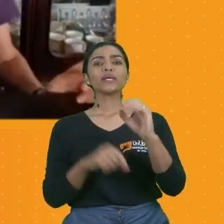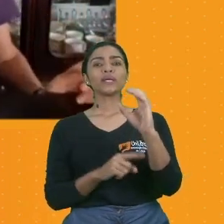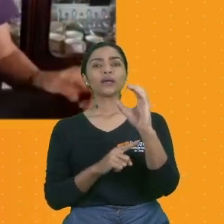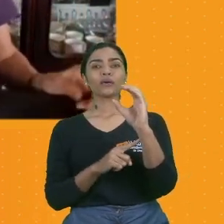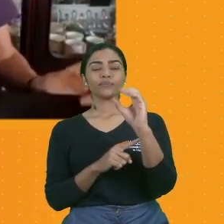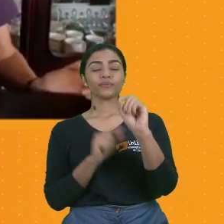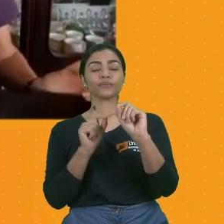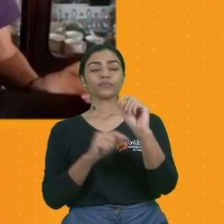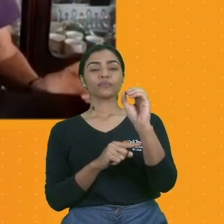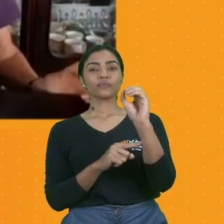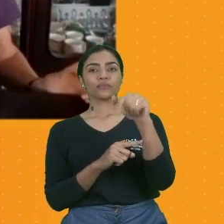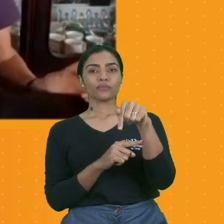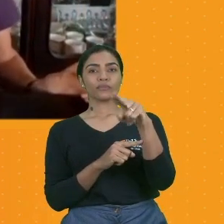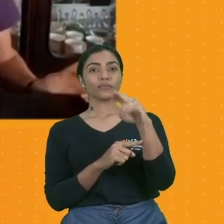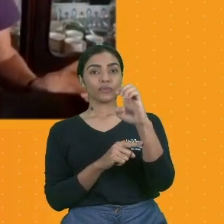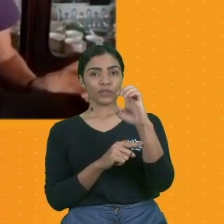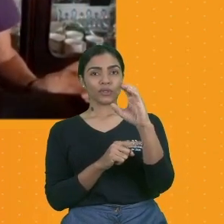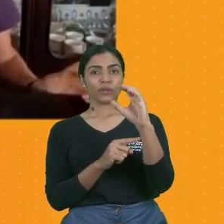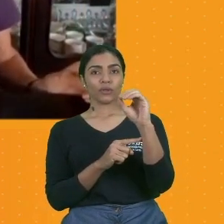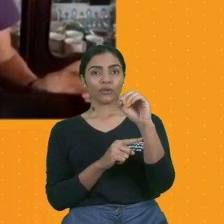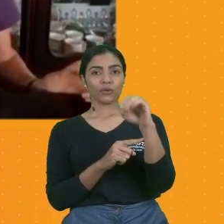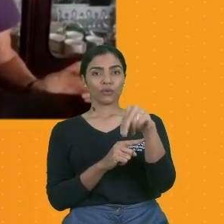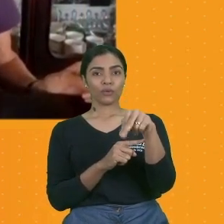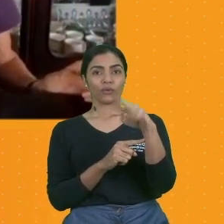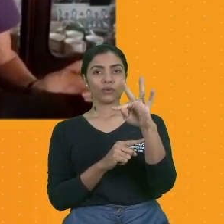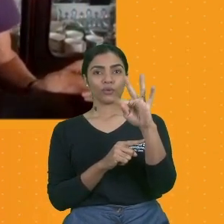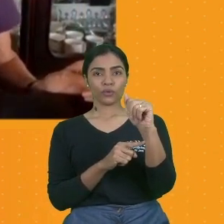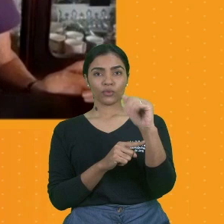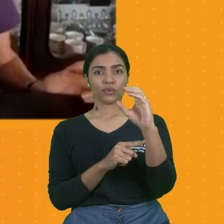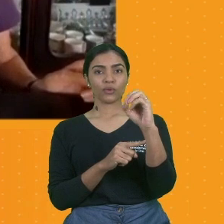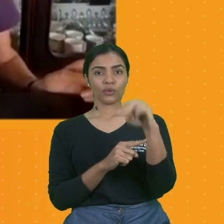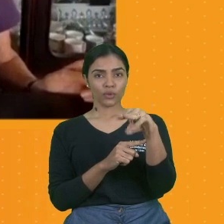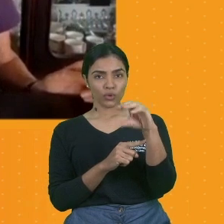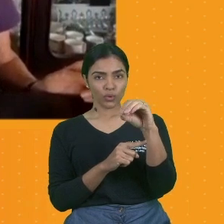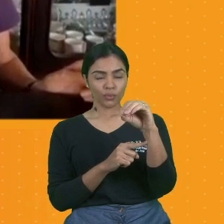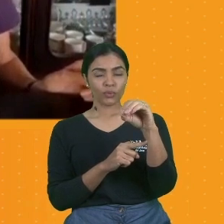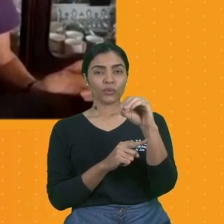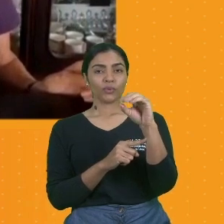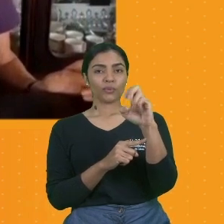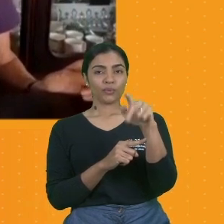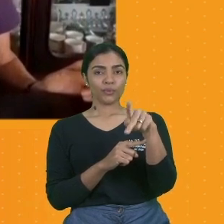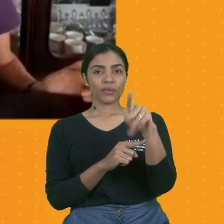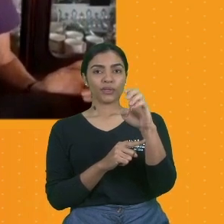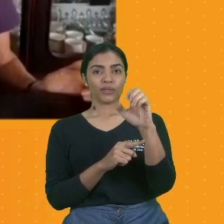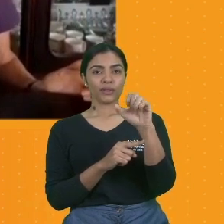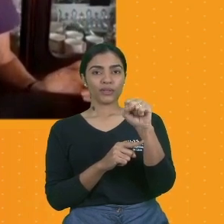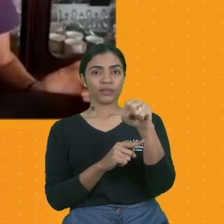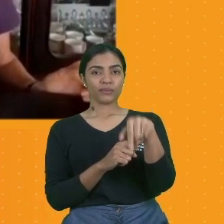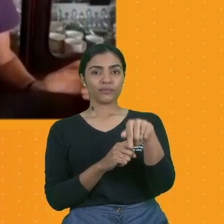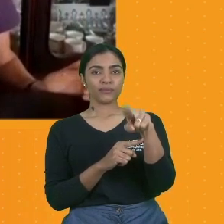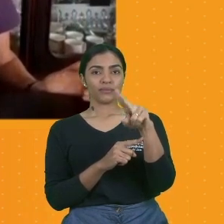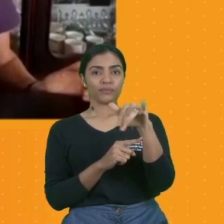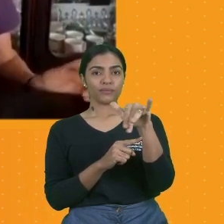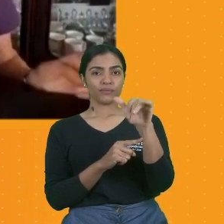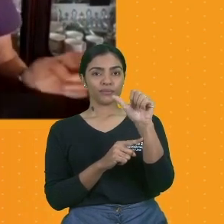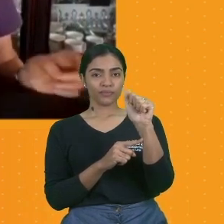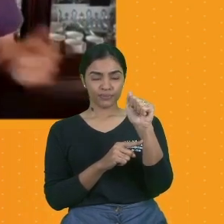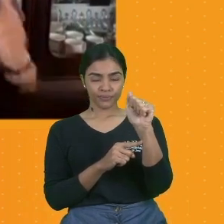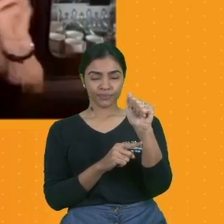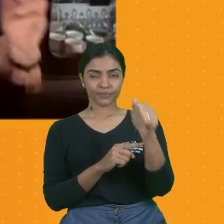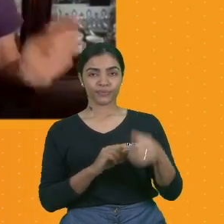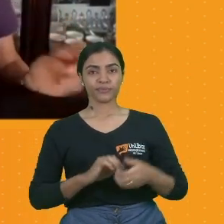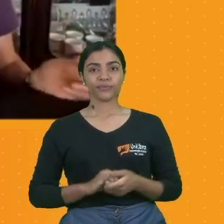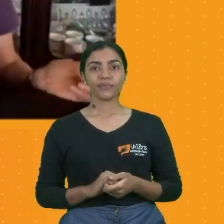ver como é aqui enquanto o que conta como eu gosto